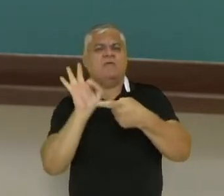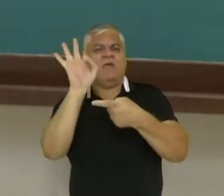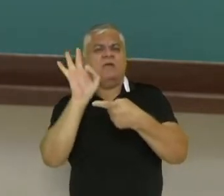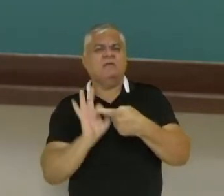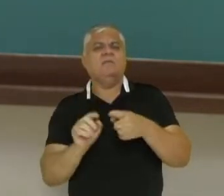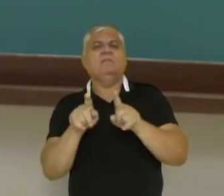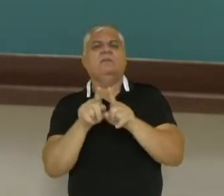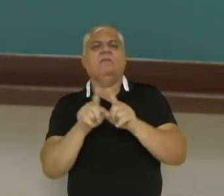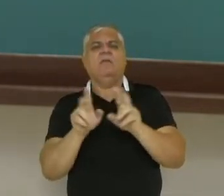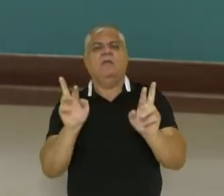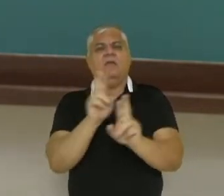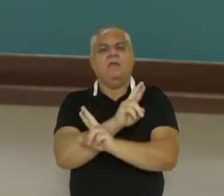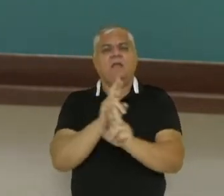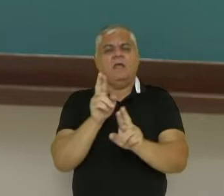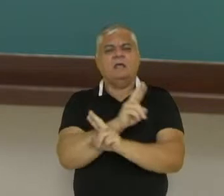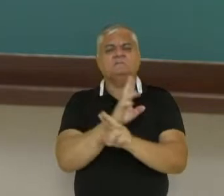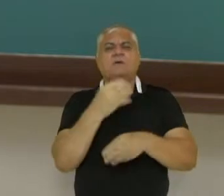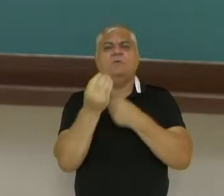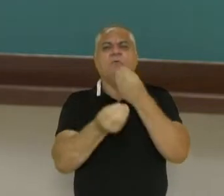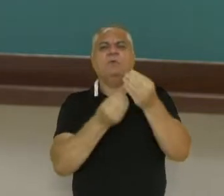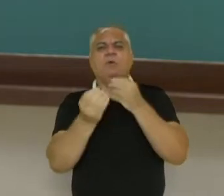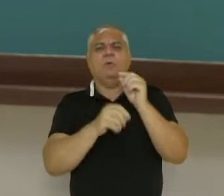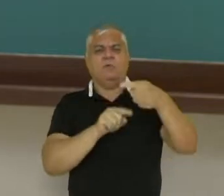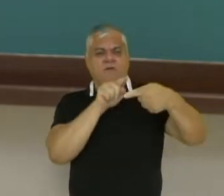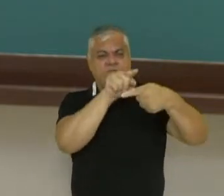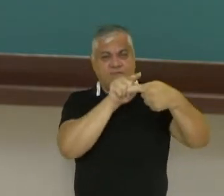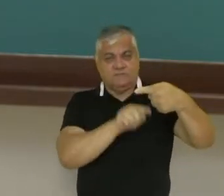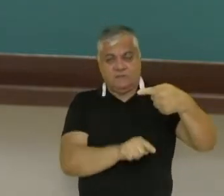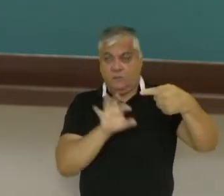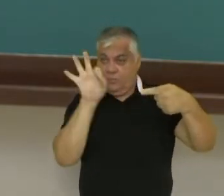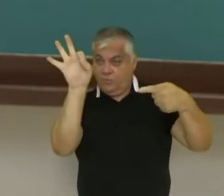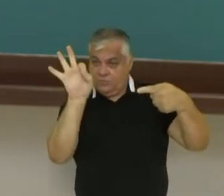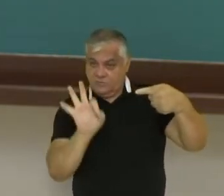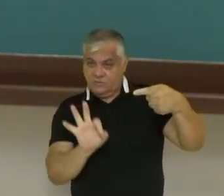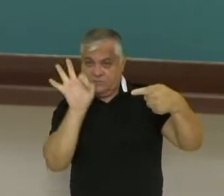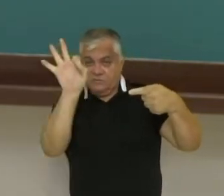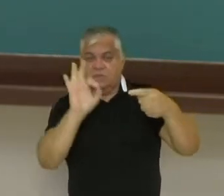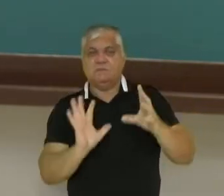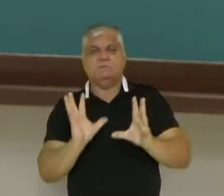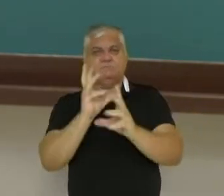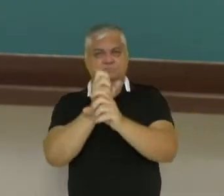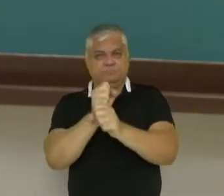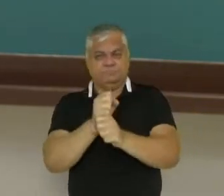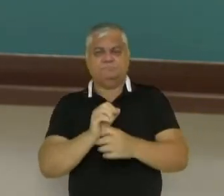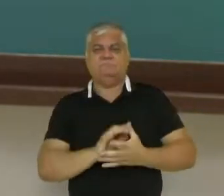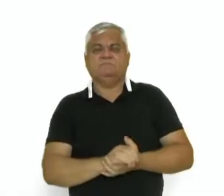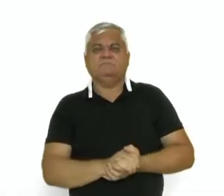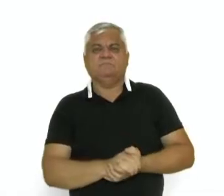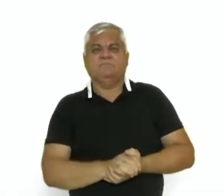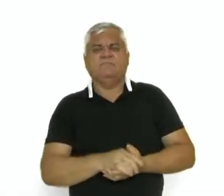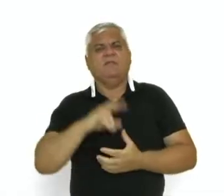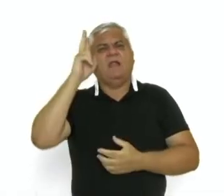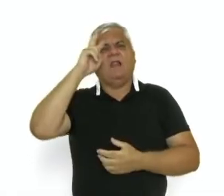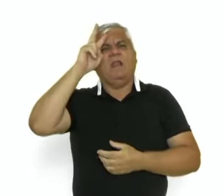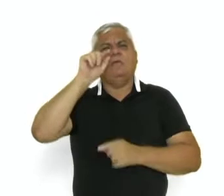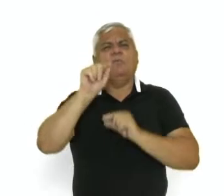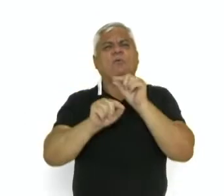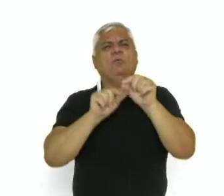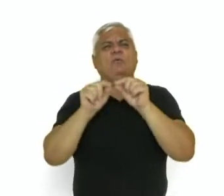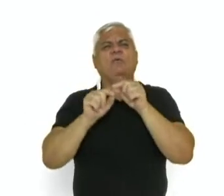relacionar porcentagem com representação fracionária, calcular porcentagens. Você lembra o que